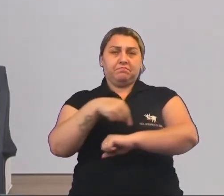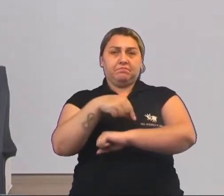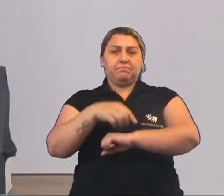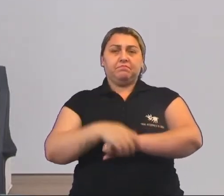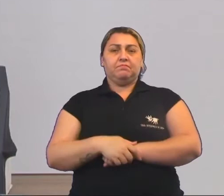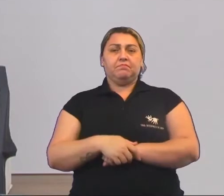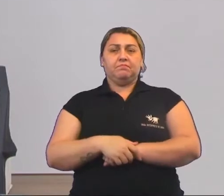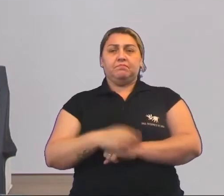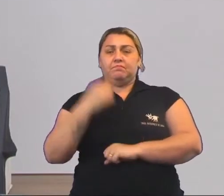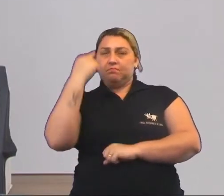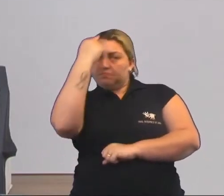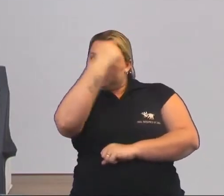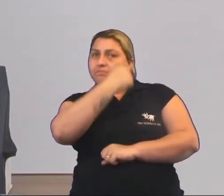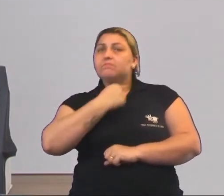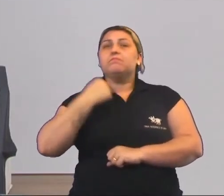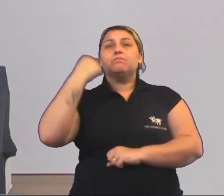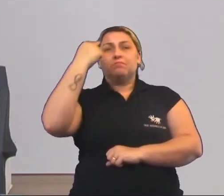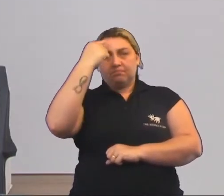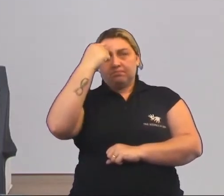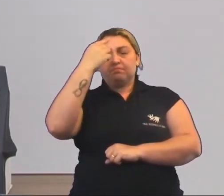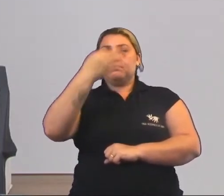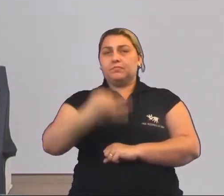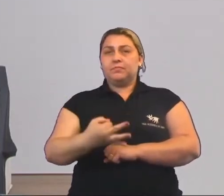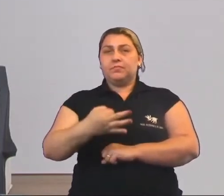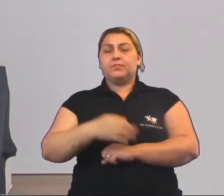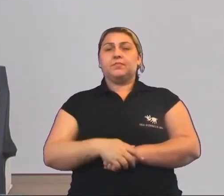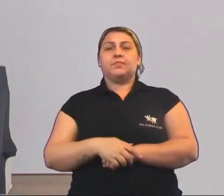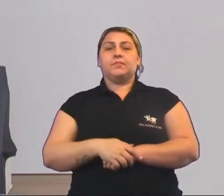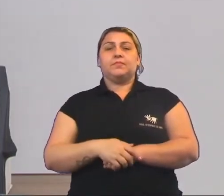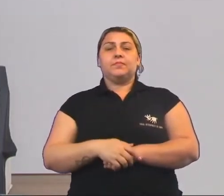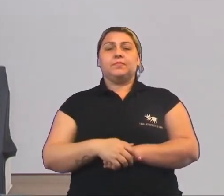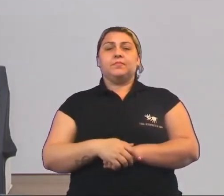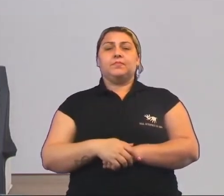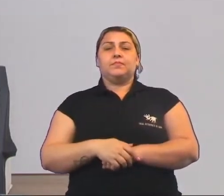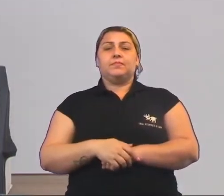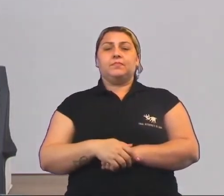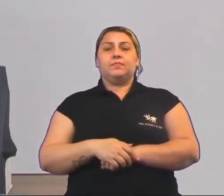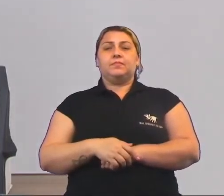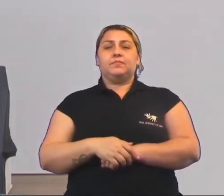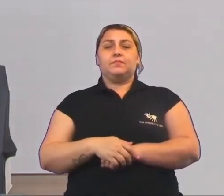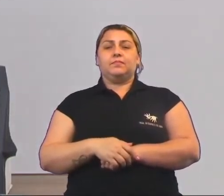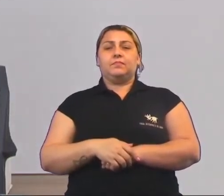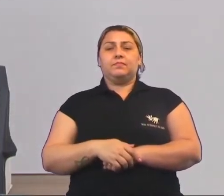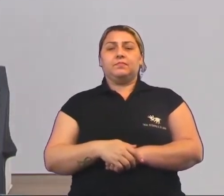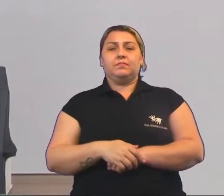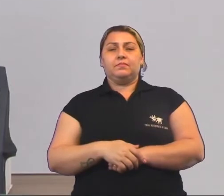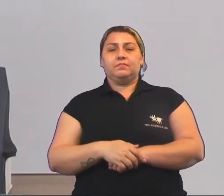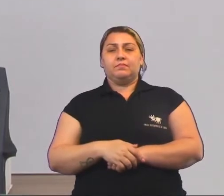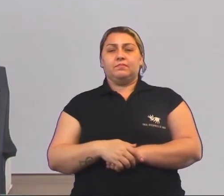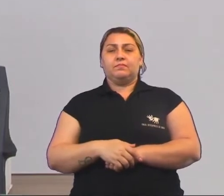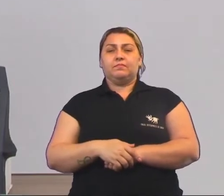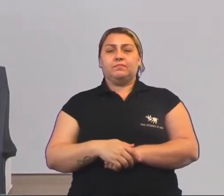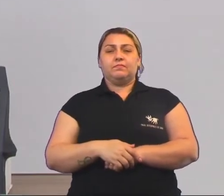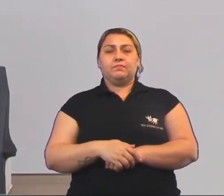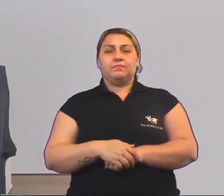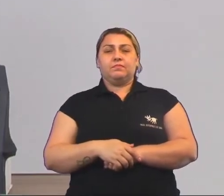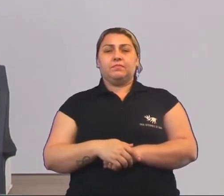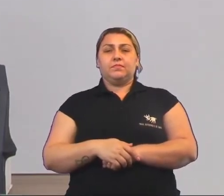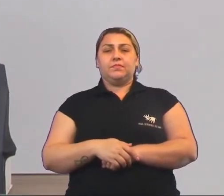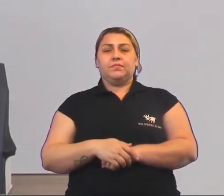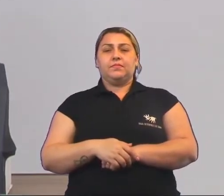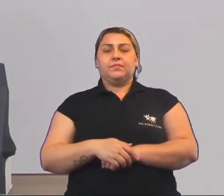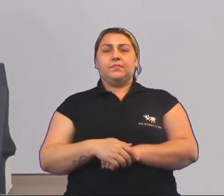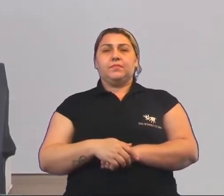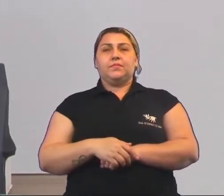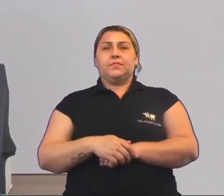16, 17, 1 hora, certo? 1 hora. Então, vamos registrar o horário que ela chegou?